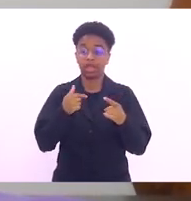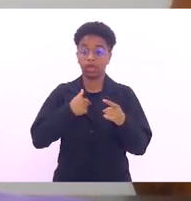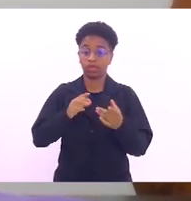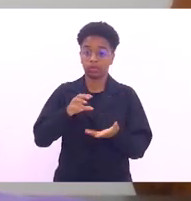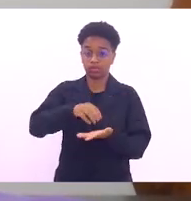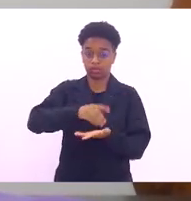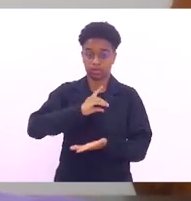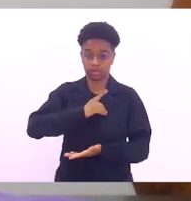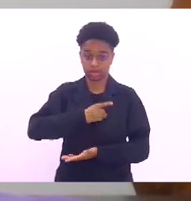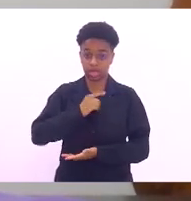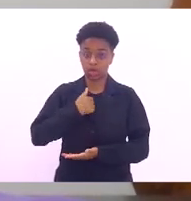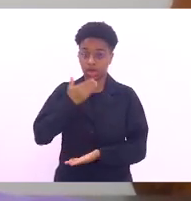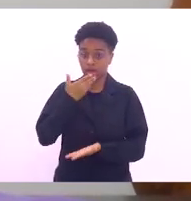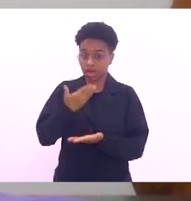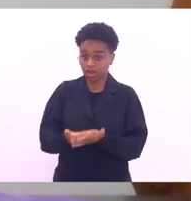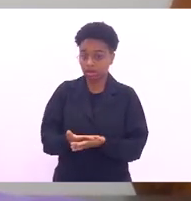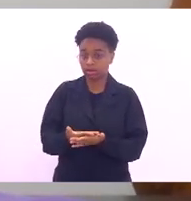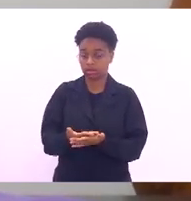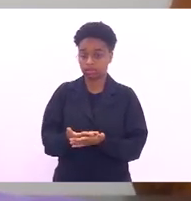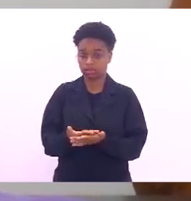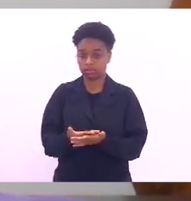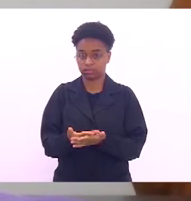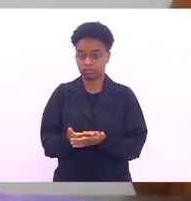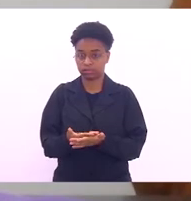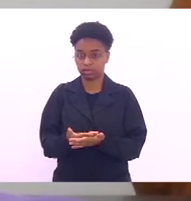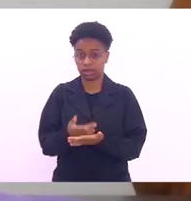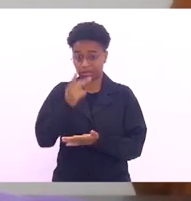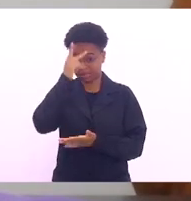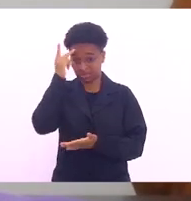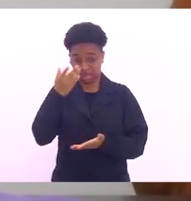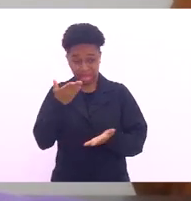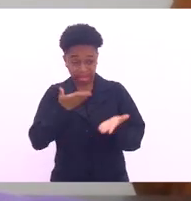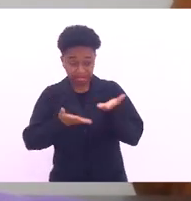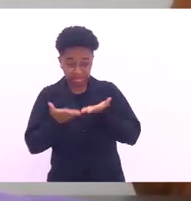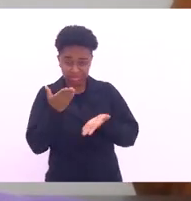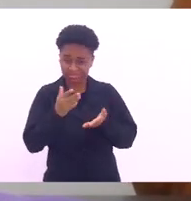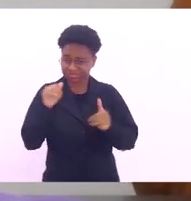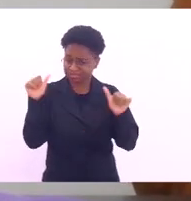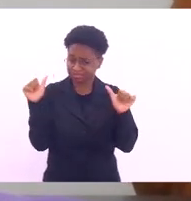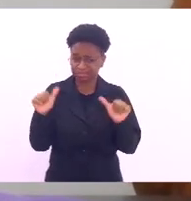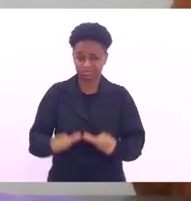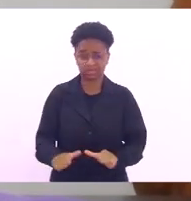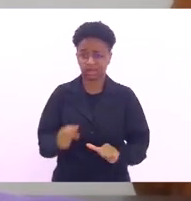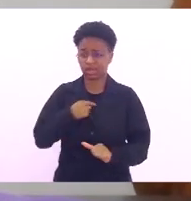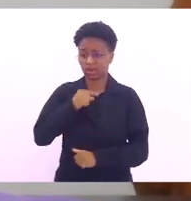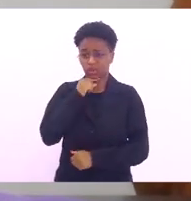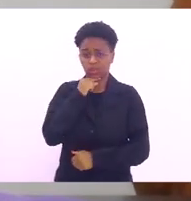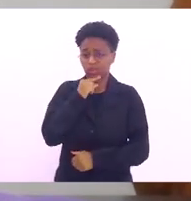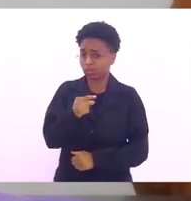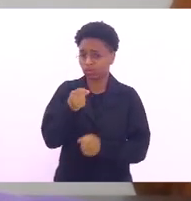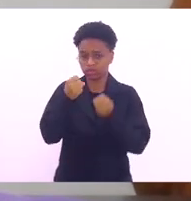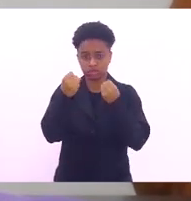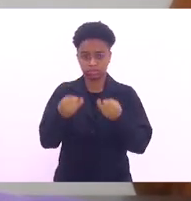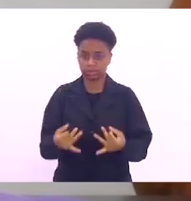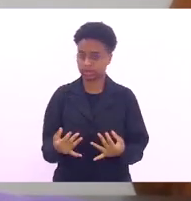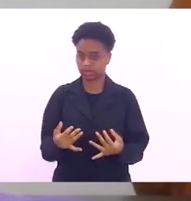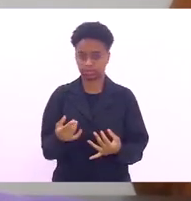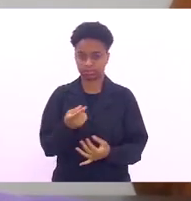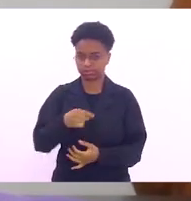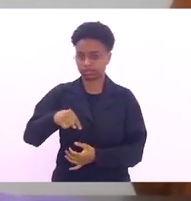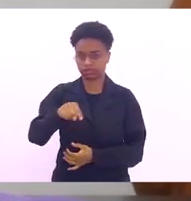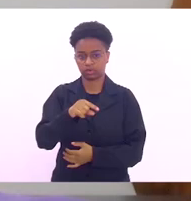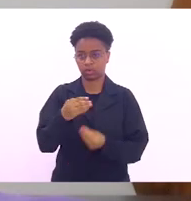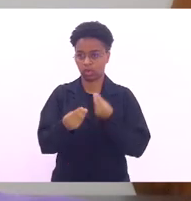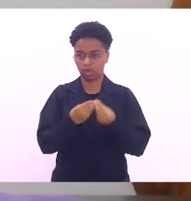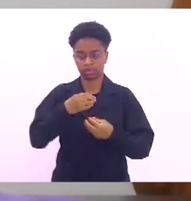abismada eu fiquei como que eu fui mal atendida na Dean eu não consigo nem explicar para vocês